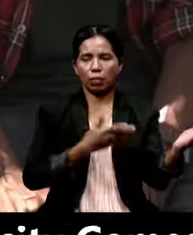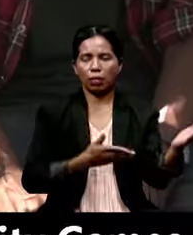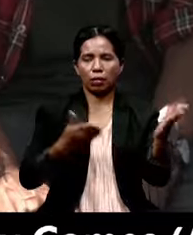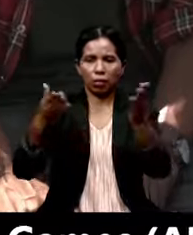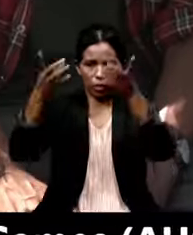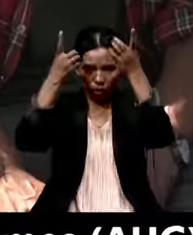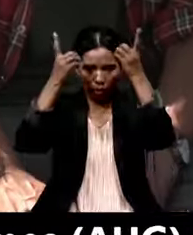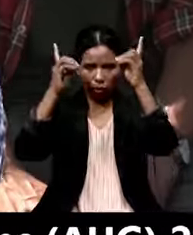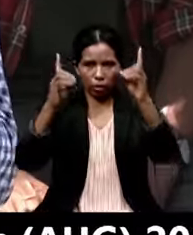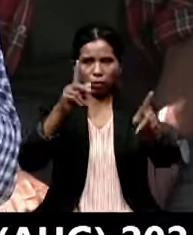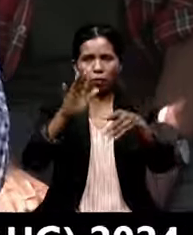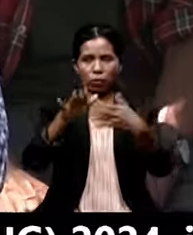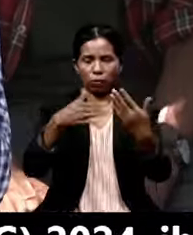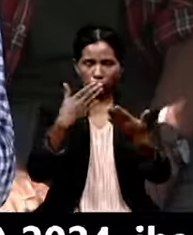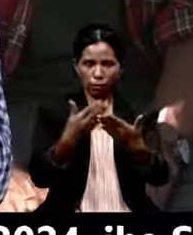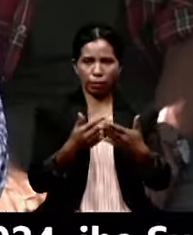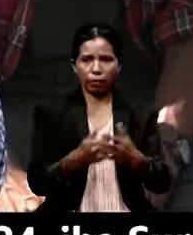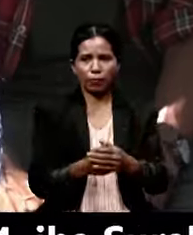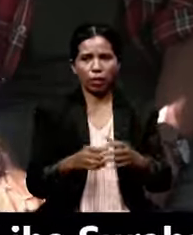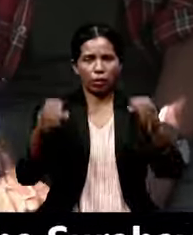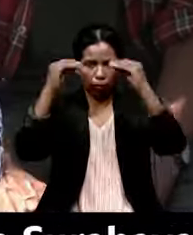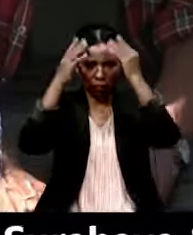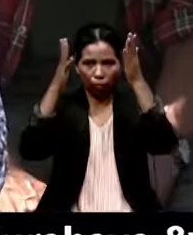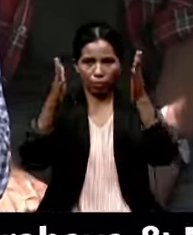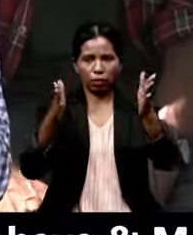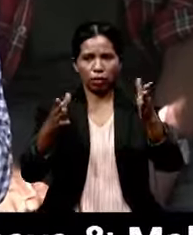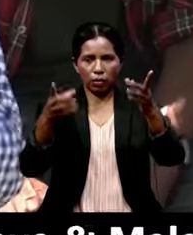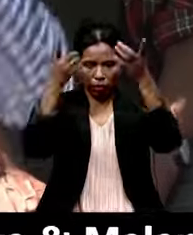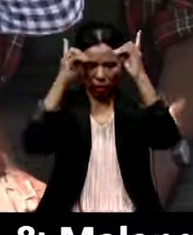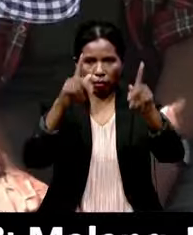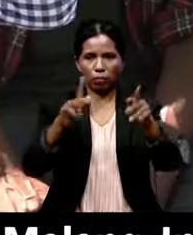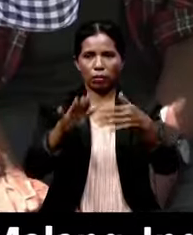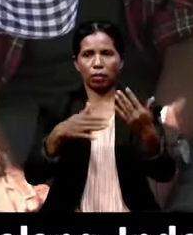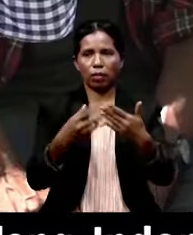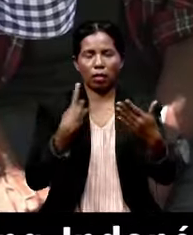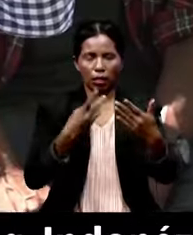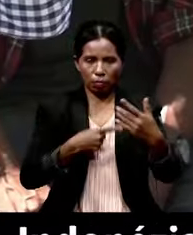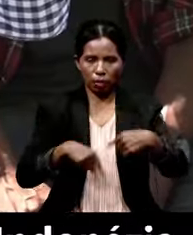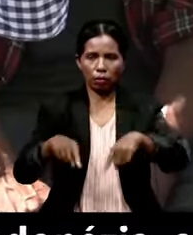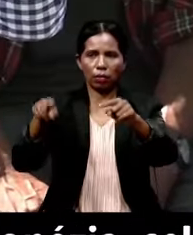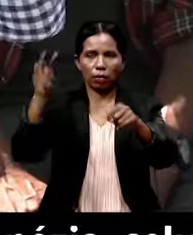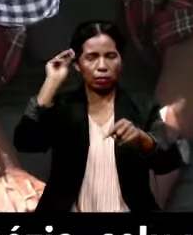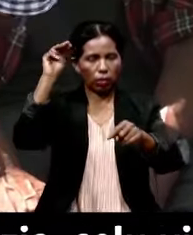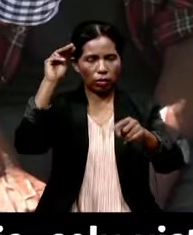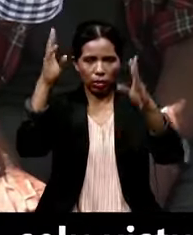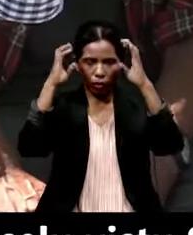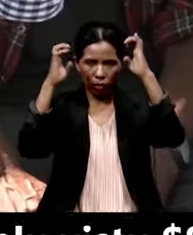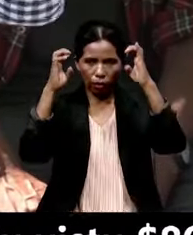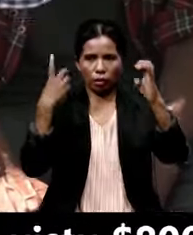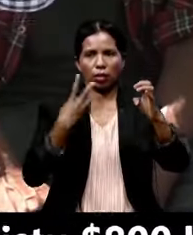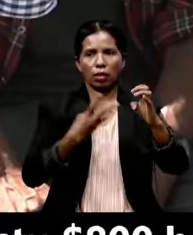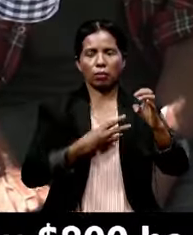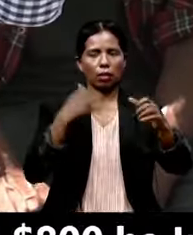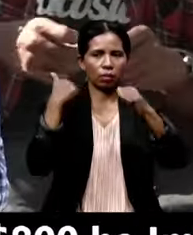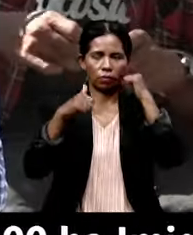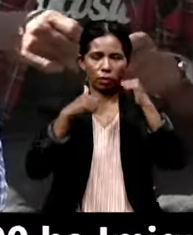né? De decisão povo nia. Lá os professores serem nia, lá os parlamentos, de decisão povo nia. A minha seba, ministro da educação, né? A minha boicota toma, catividade saída,